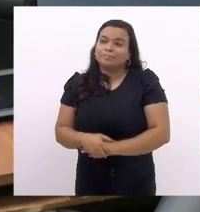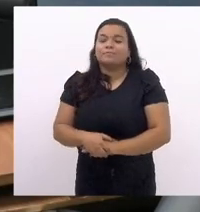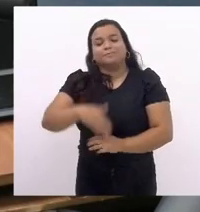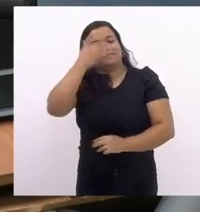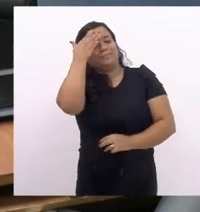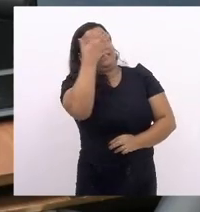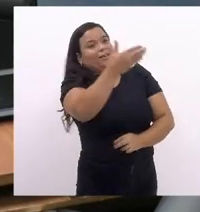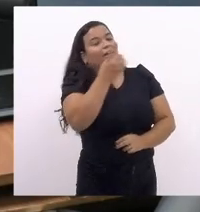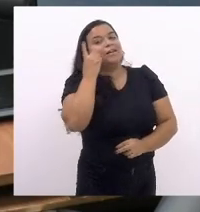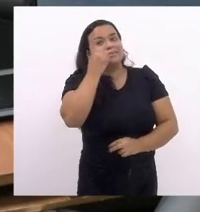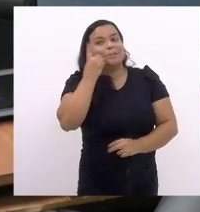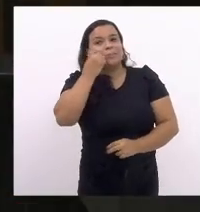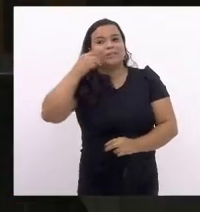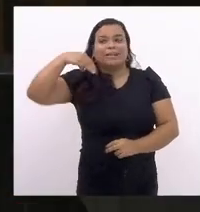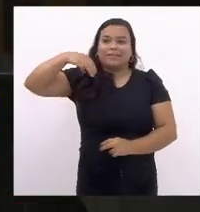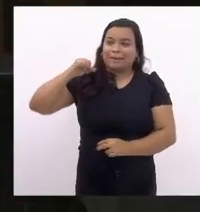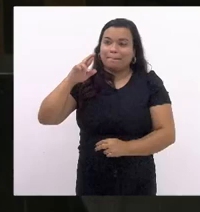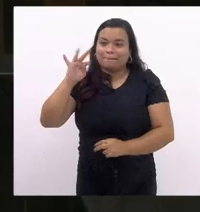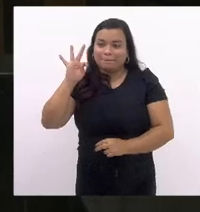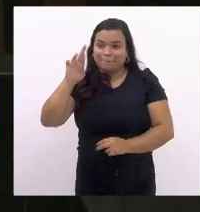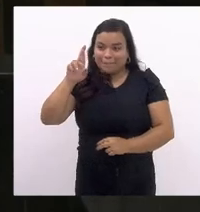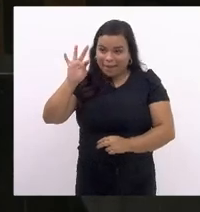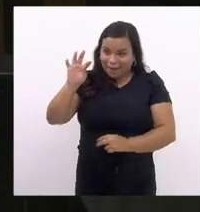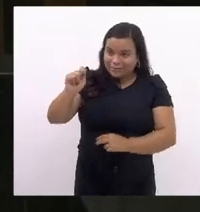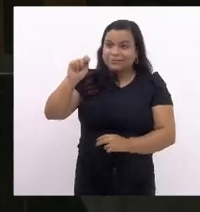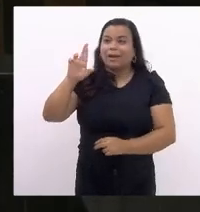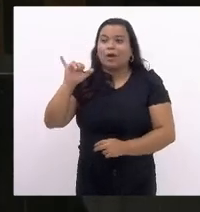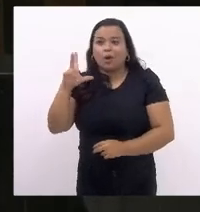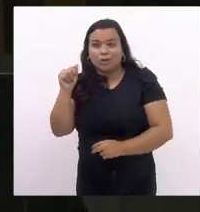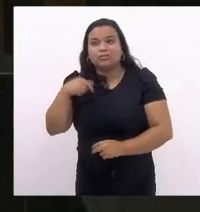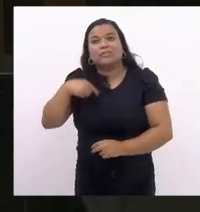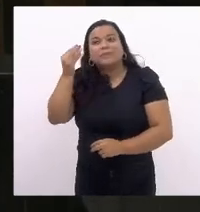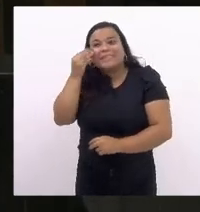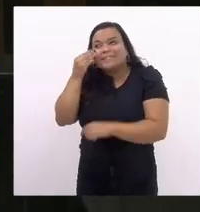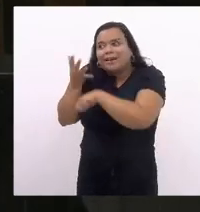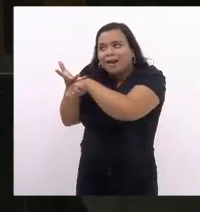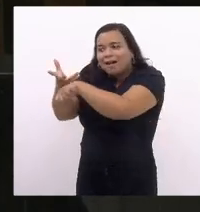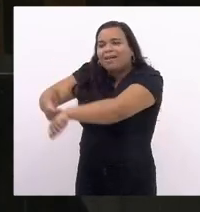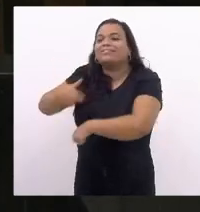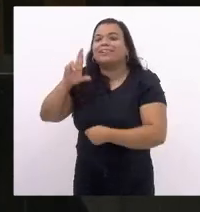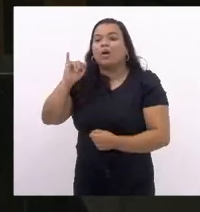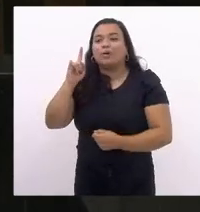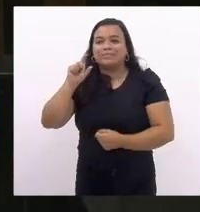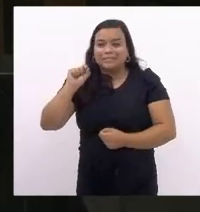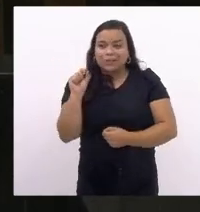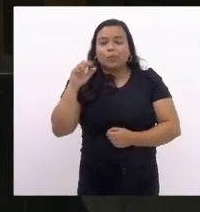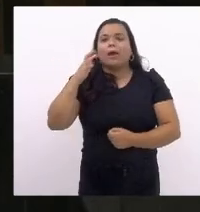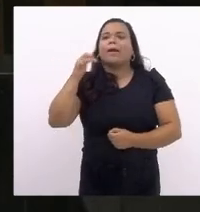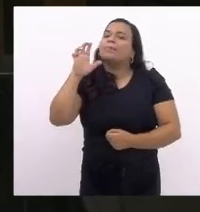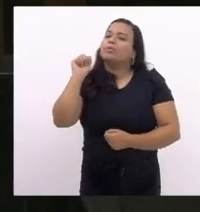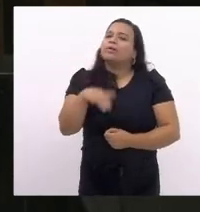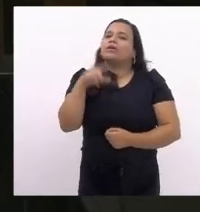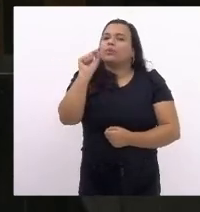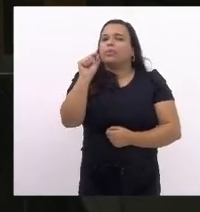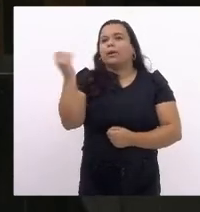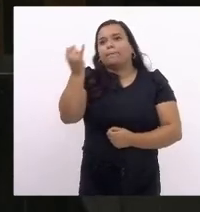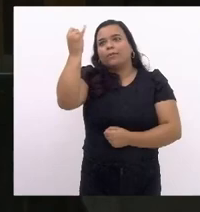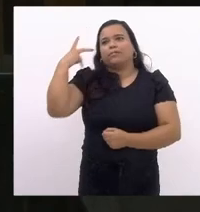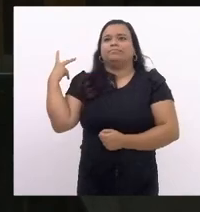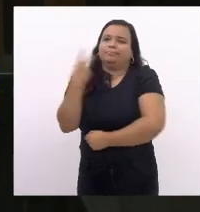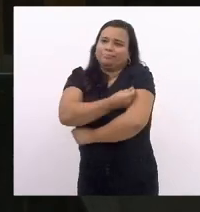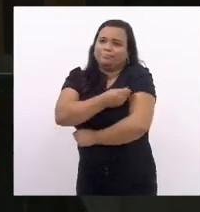Obrigado, deputada Marta Rocha. Estava aqui tentando convencer o deputado Rodrigo Amorim da importância da